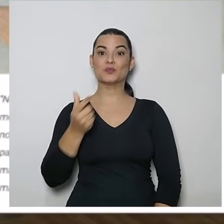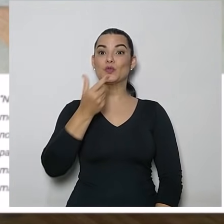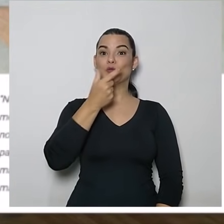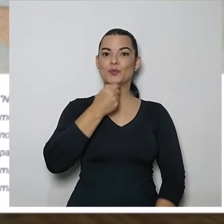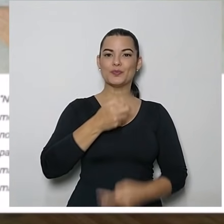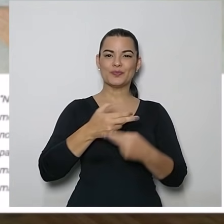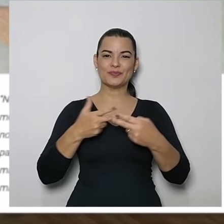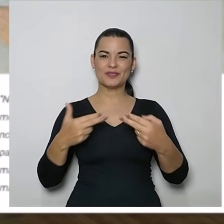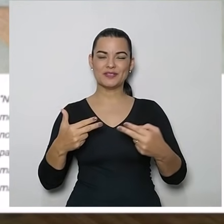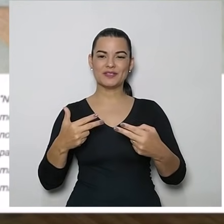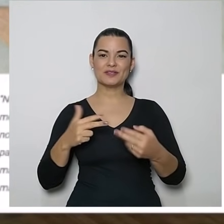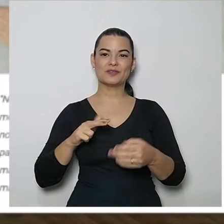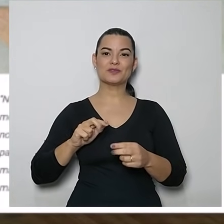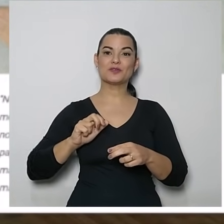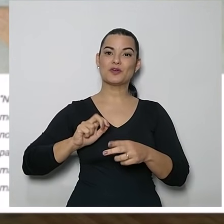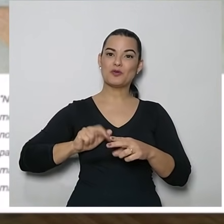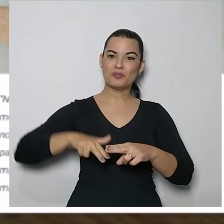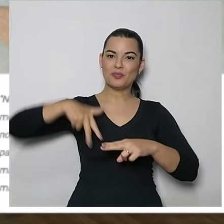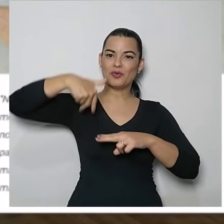Meninos pulando carniça,